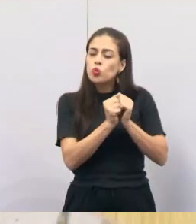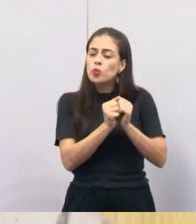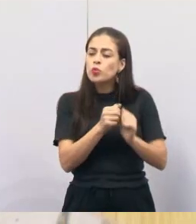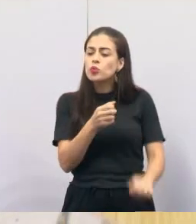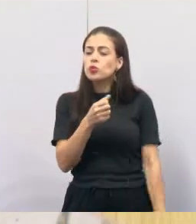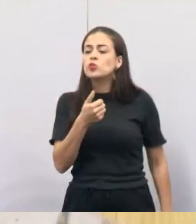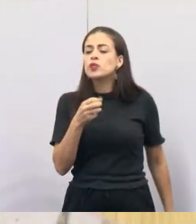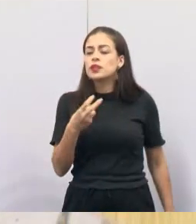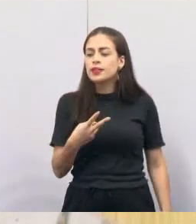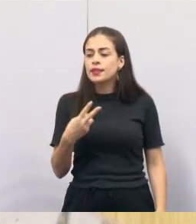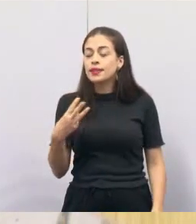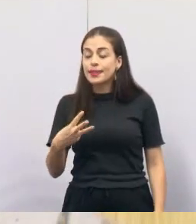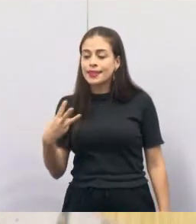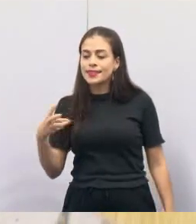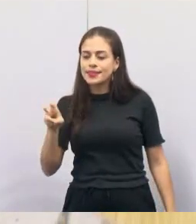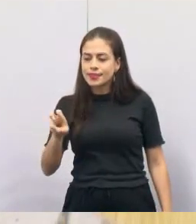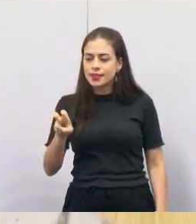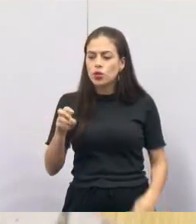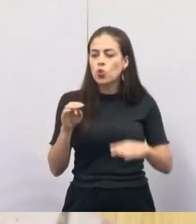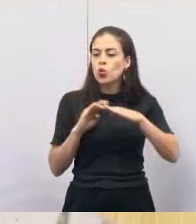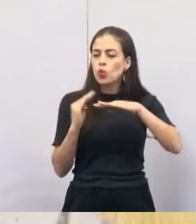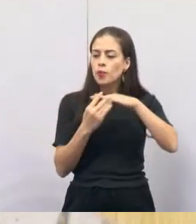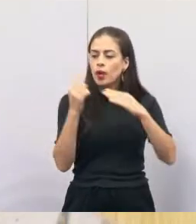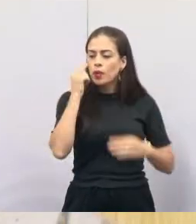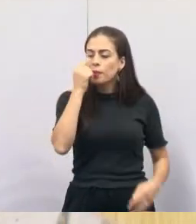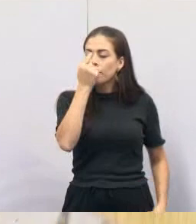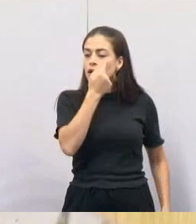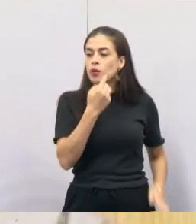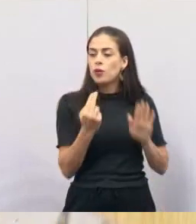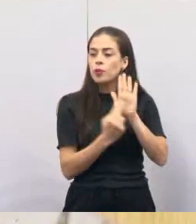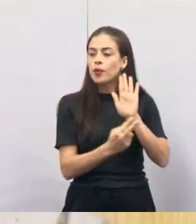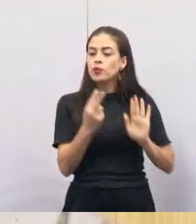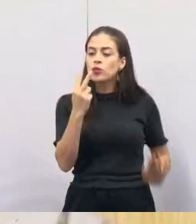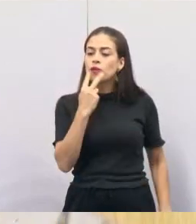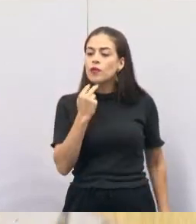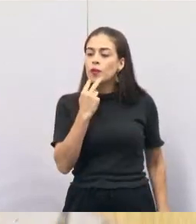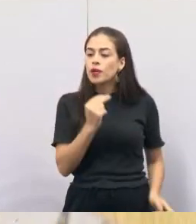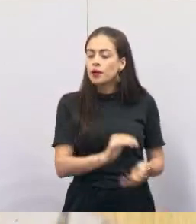Lua. Autoria, vereador Valmir do Parque Meia Lua.